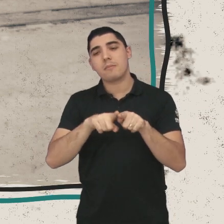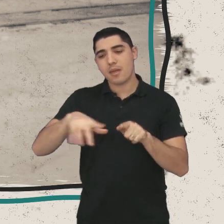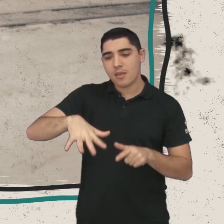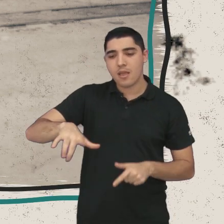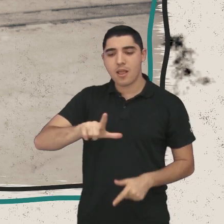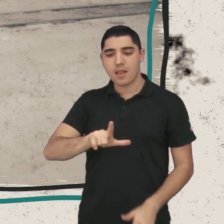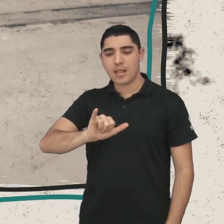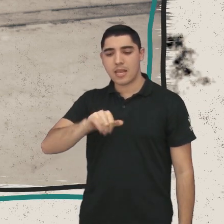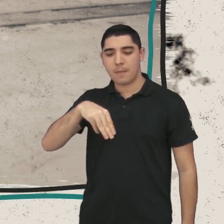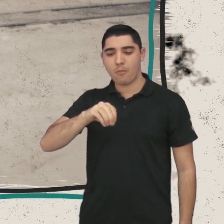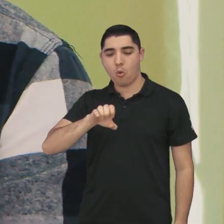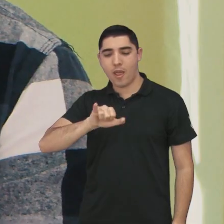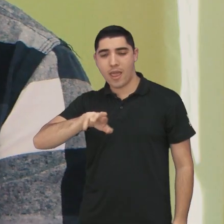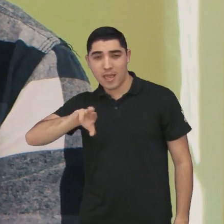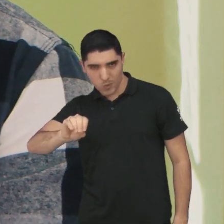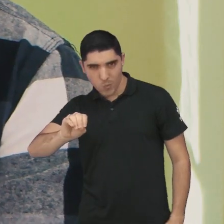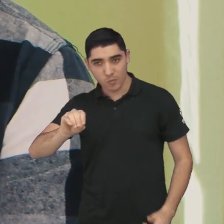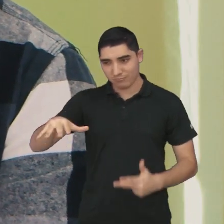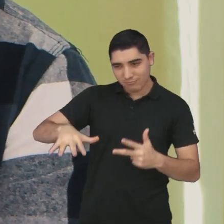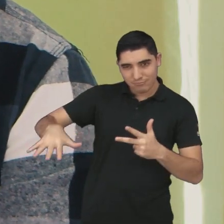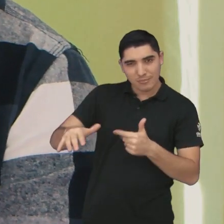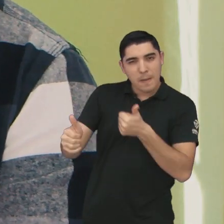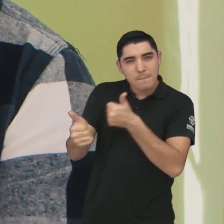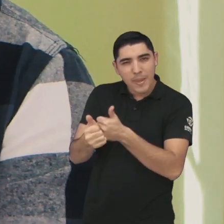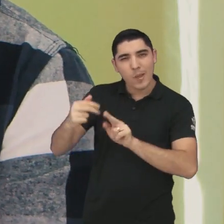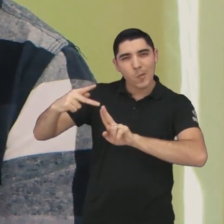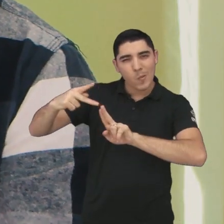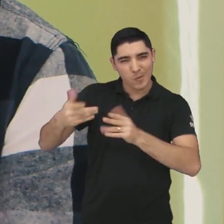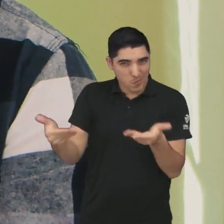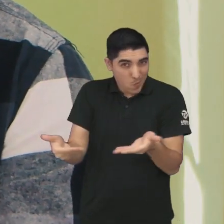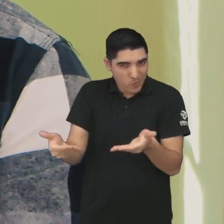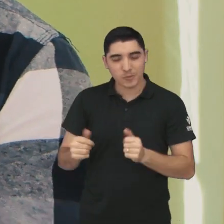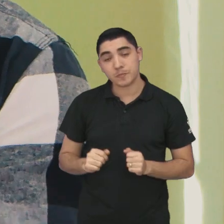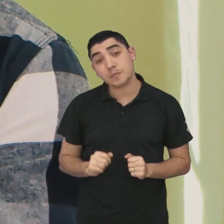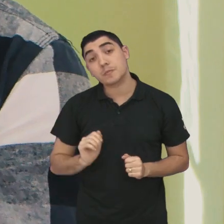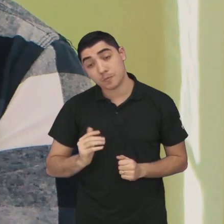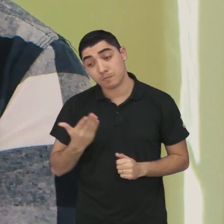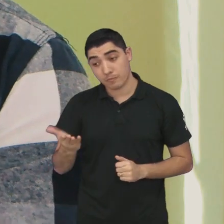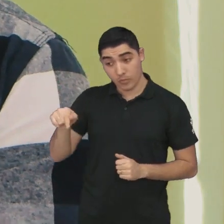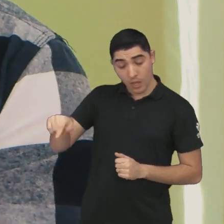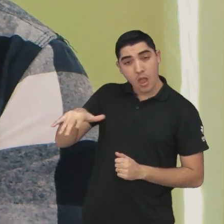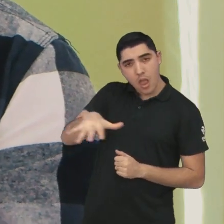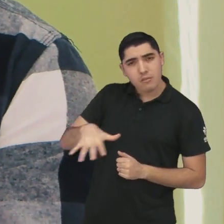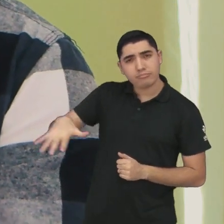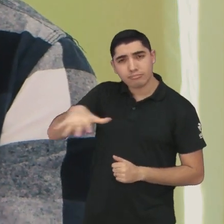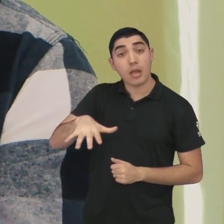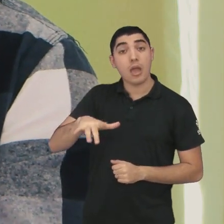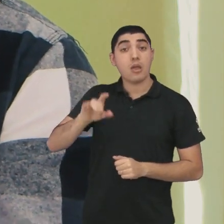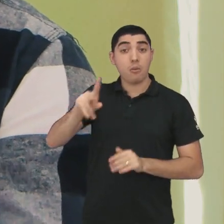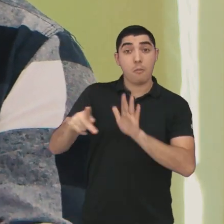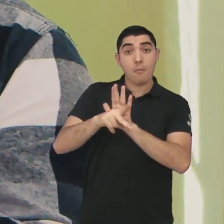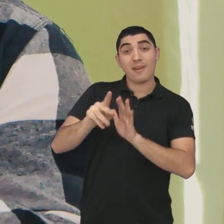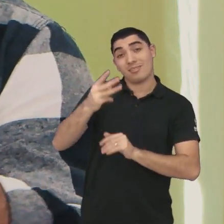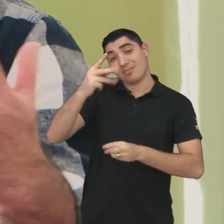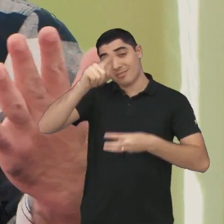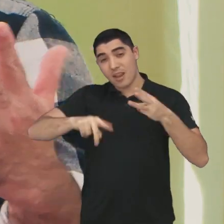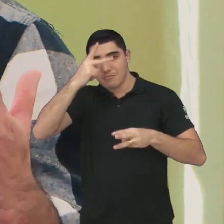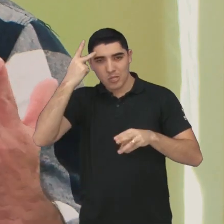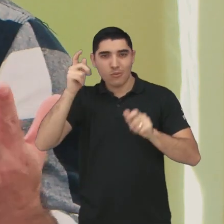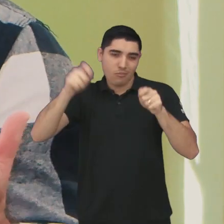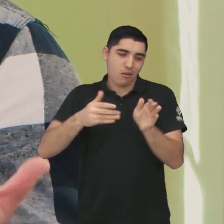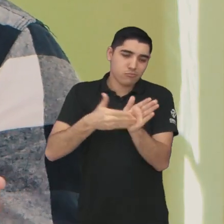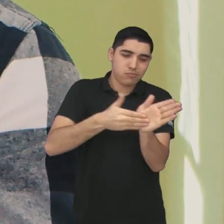3 estações de trem para passageiros na região. Então a gente tinha já a estação de Eugênio de Melo, uma no centro da cidade,